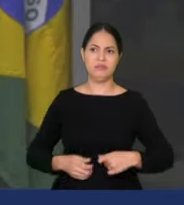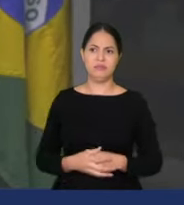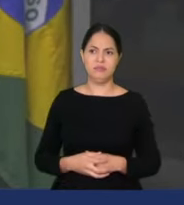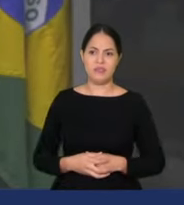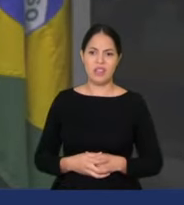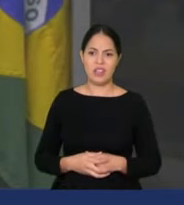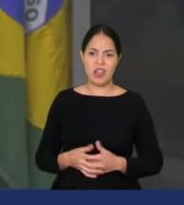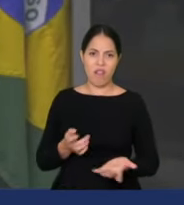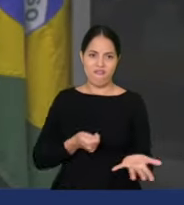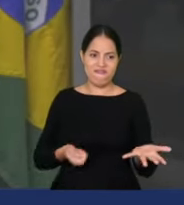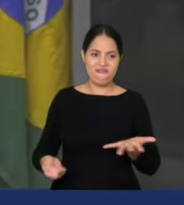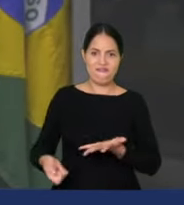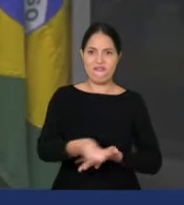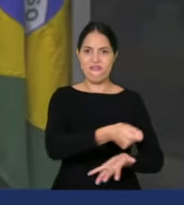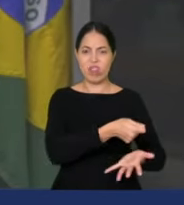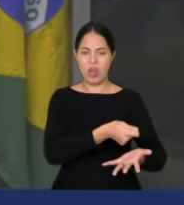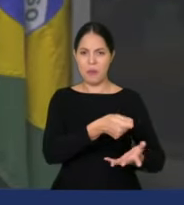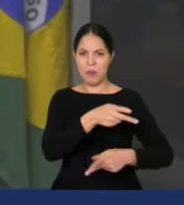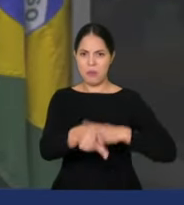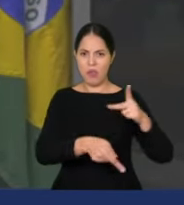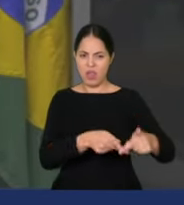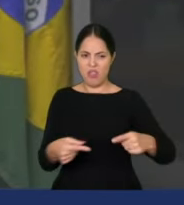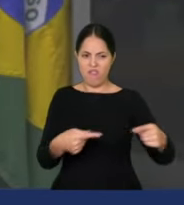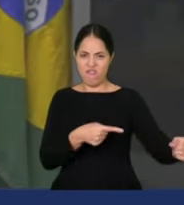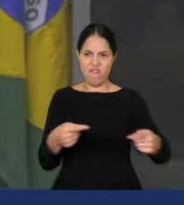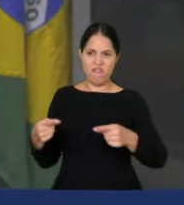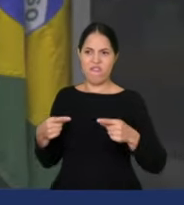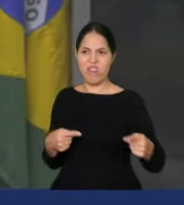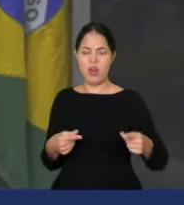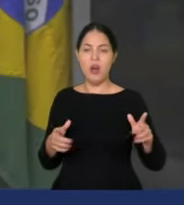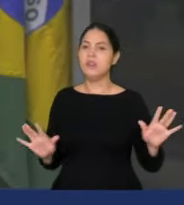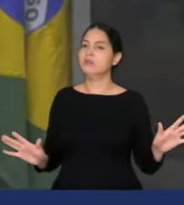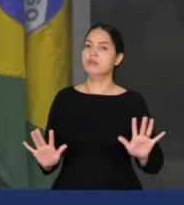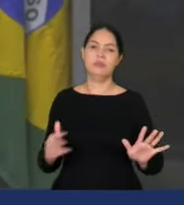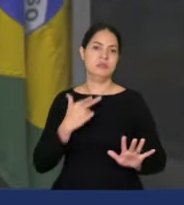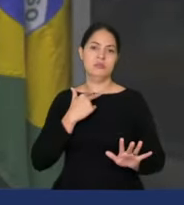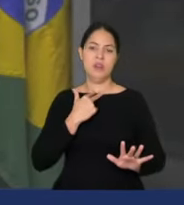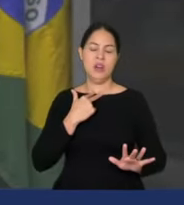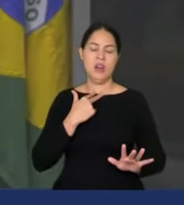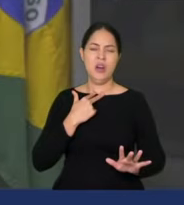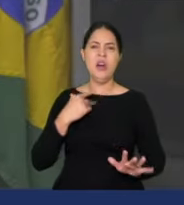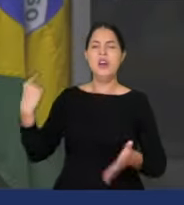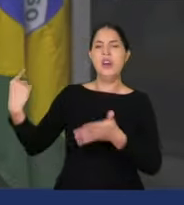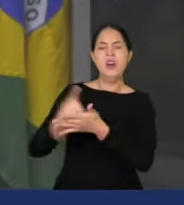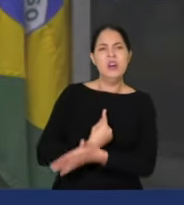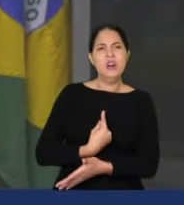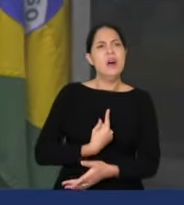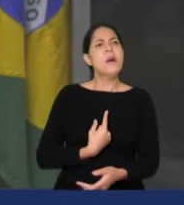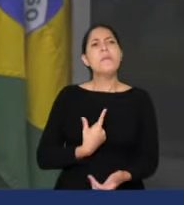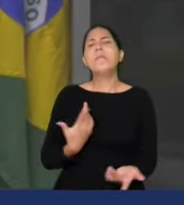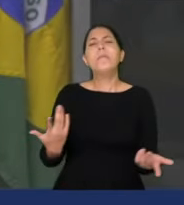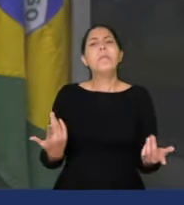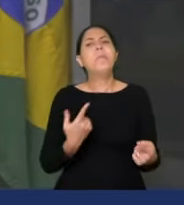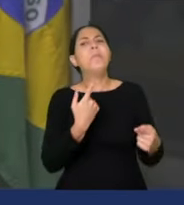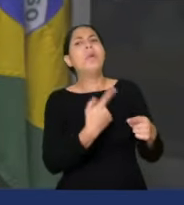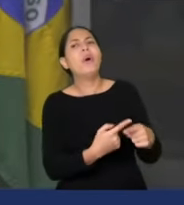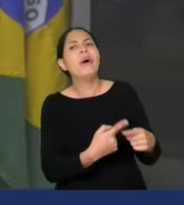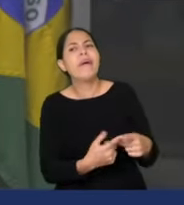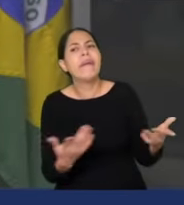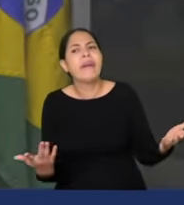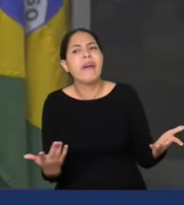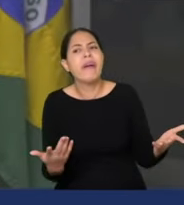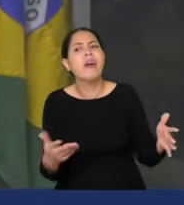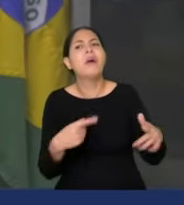as pessoas com isso. Aí por que que está assim? Bom, porque tem uma questão